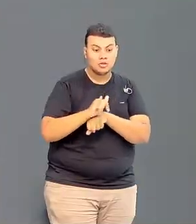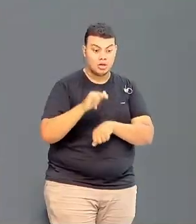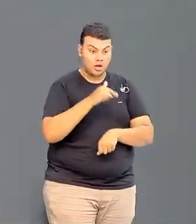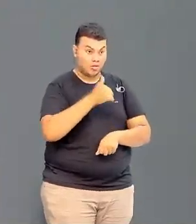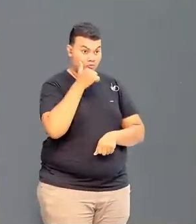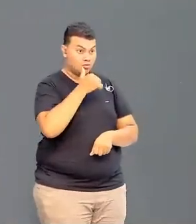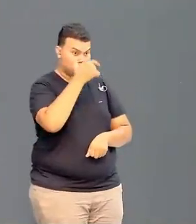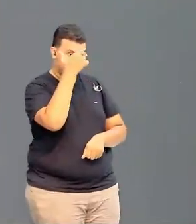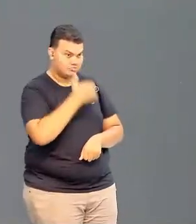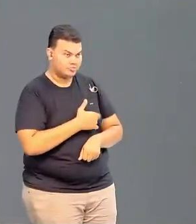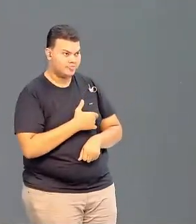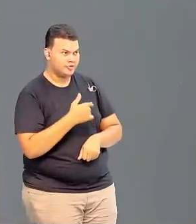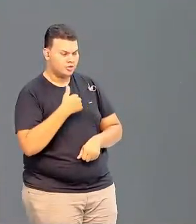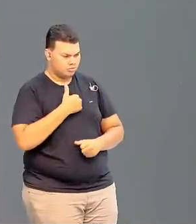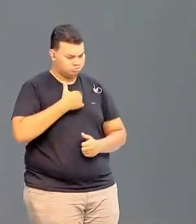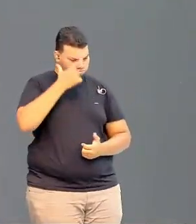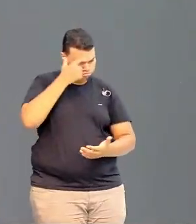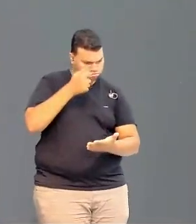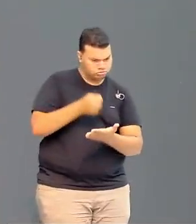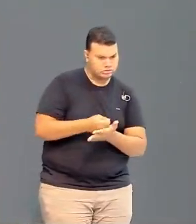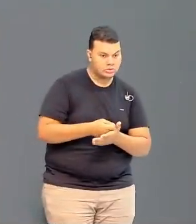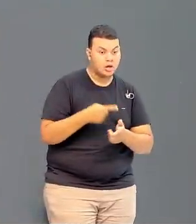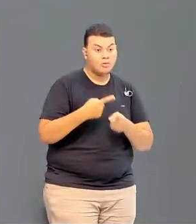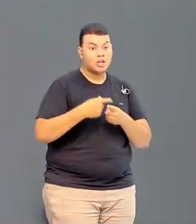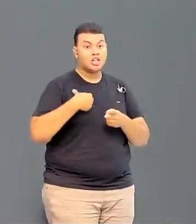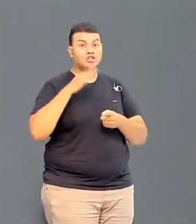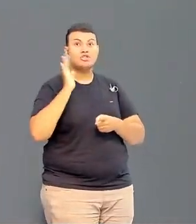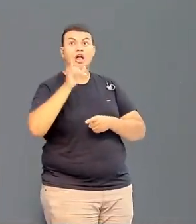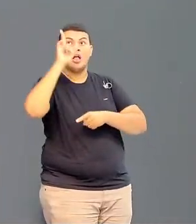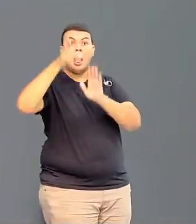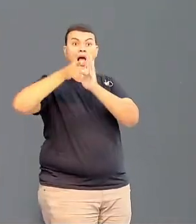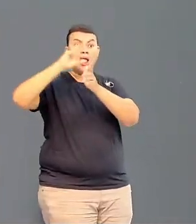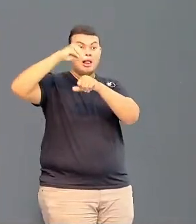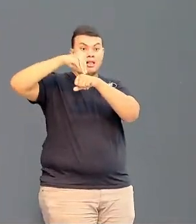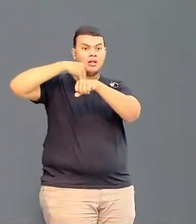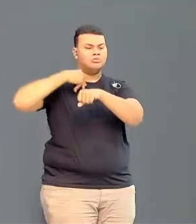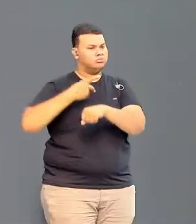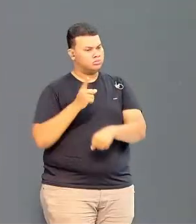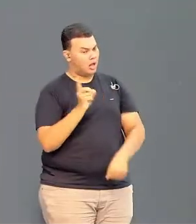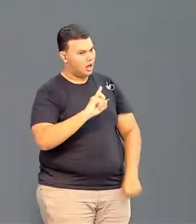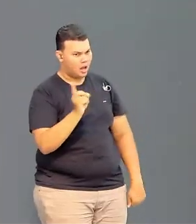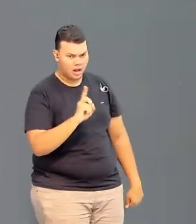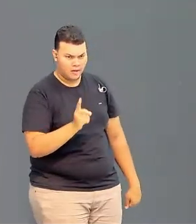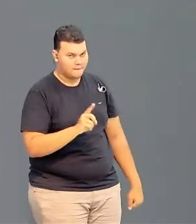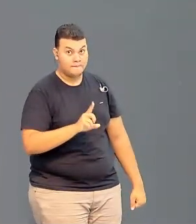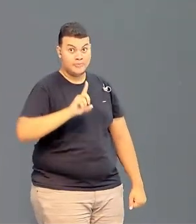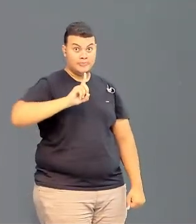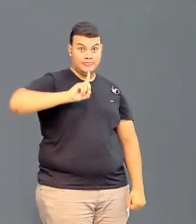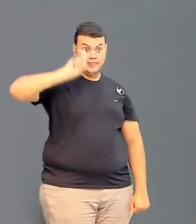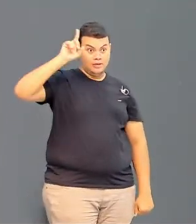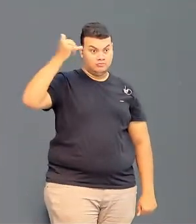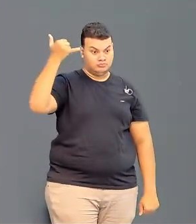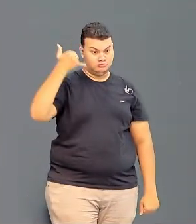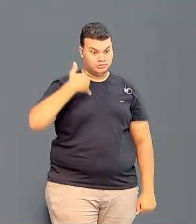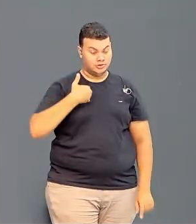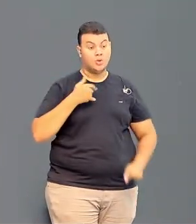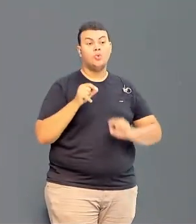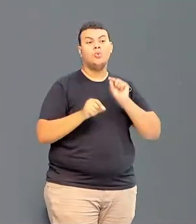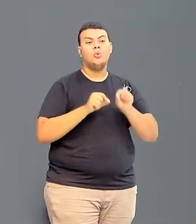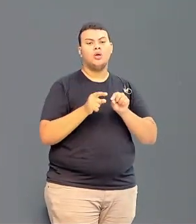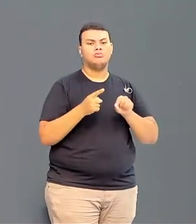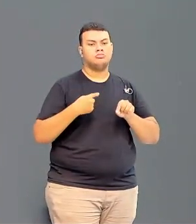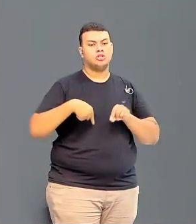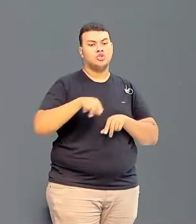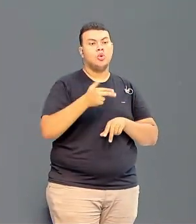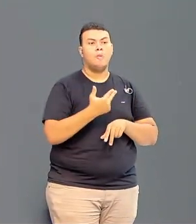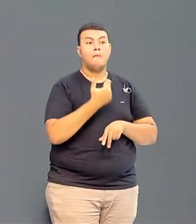cheia de convicção, pois tinha um argumento de Deus, diz o que para ela? Não foi isso não. O que ele disse é que a